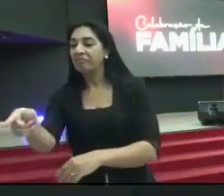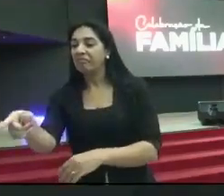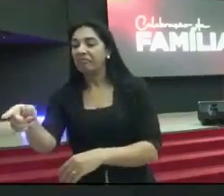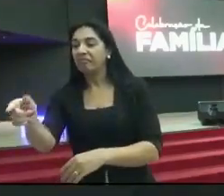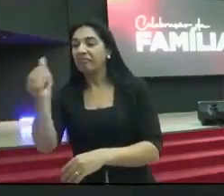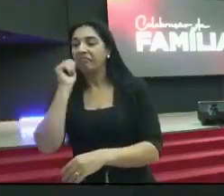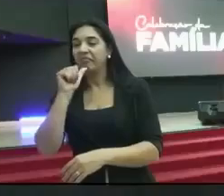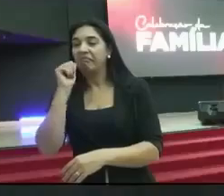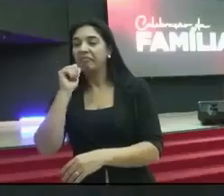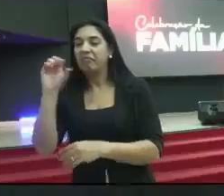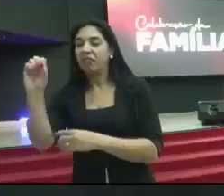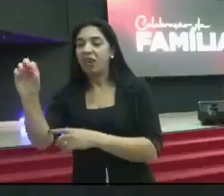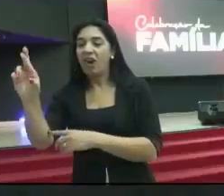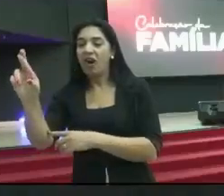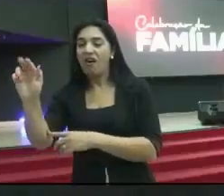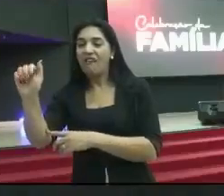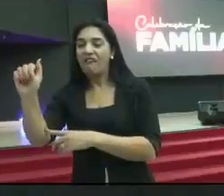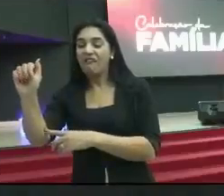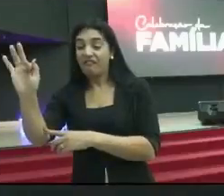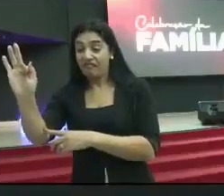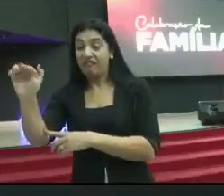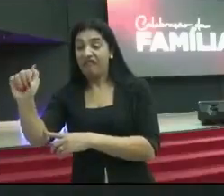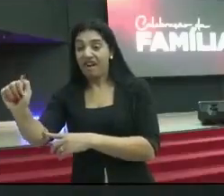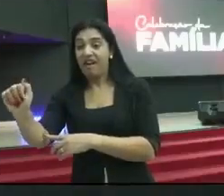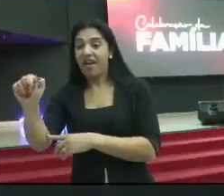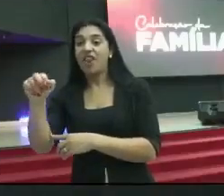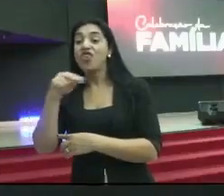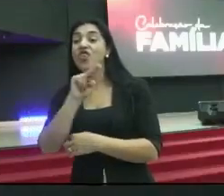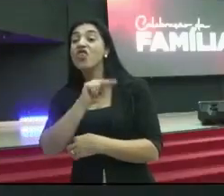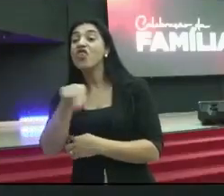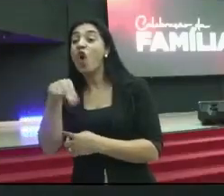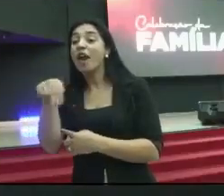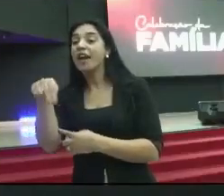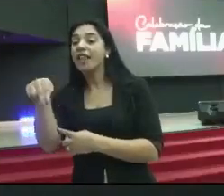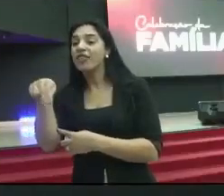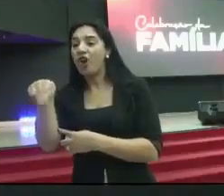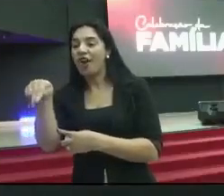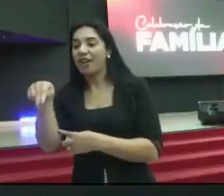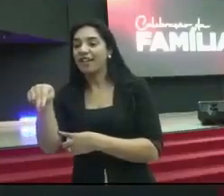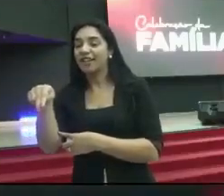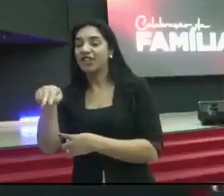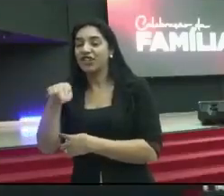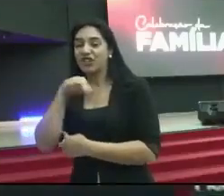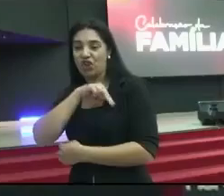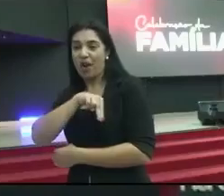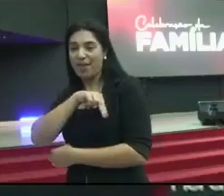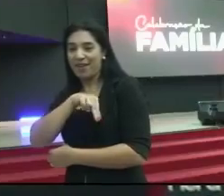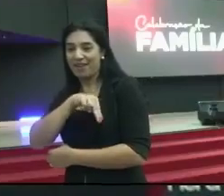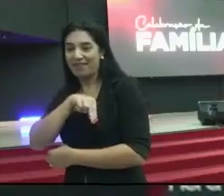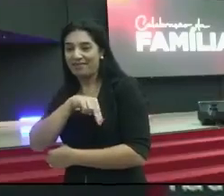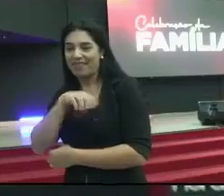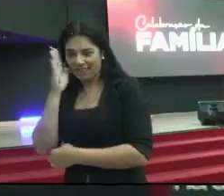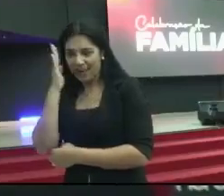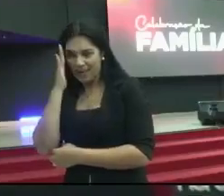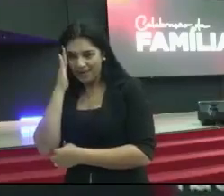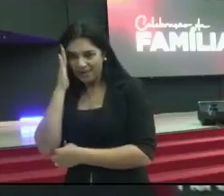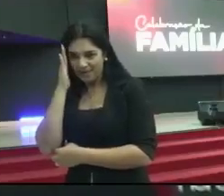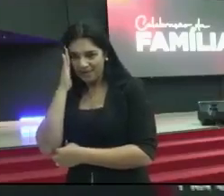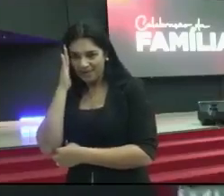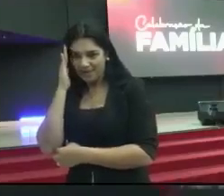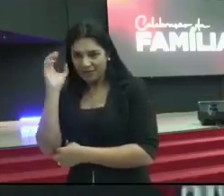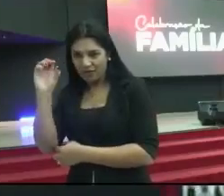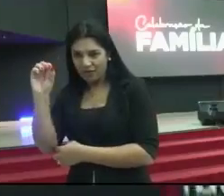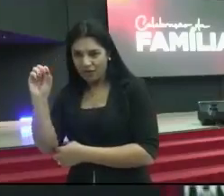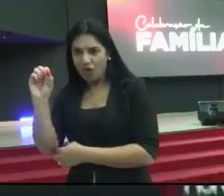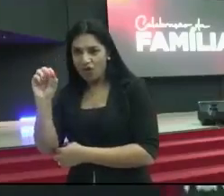para ela, perguntar onde é que ela está. Alguém tem o Facebook da órfã? O Instagram da órfã?